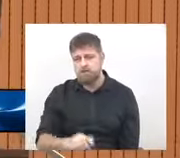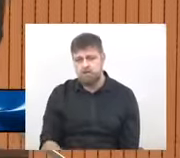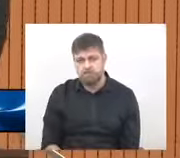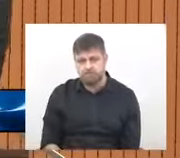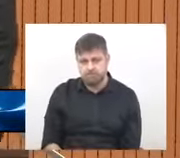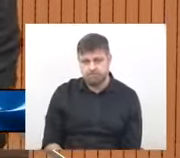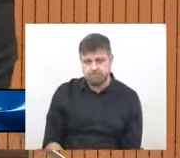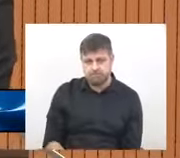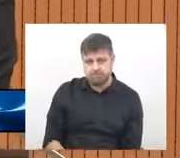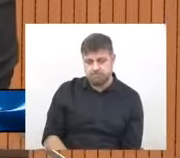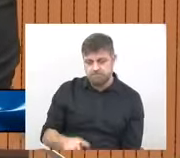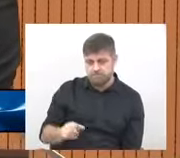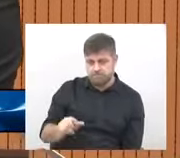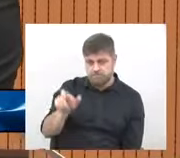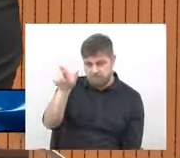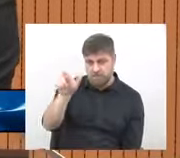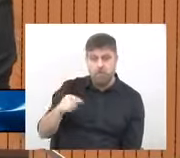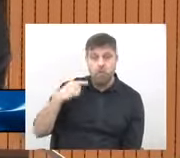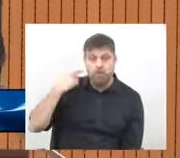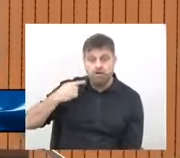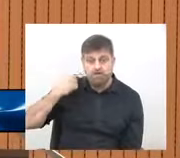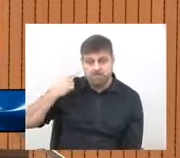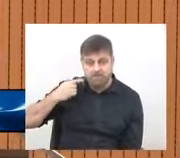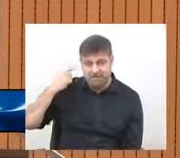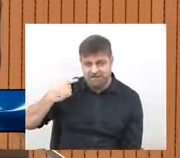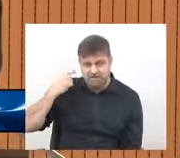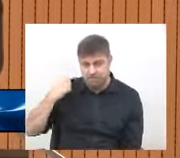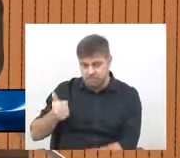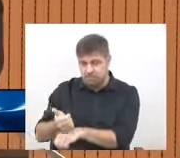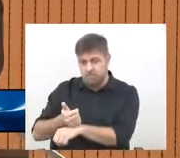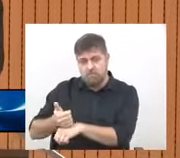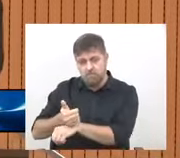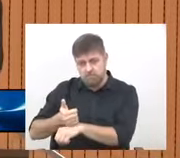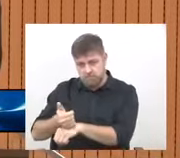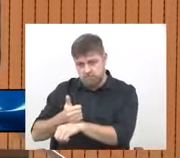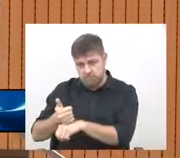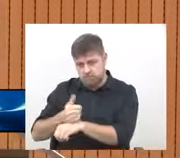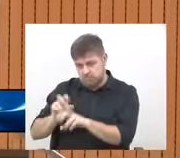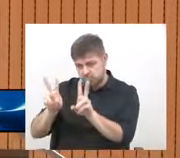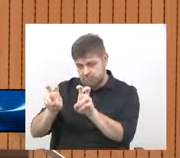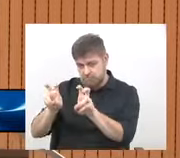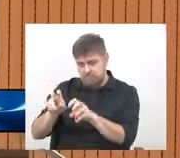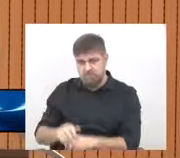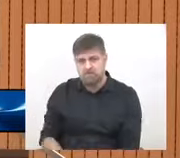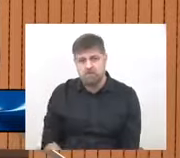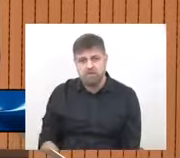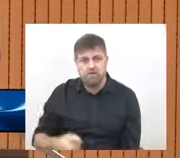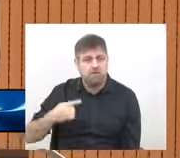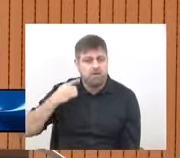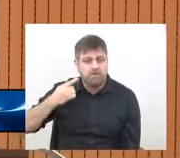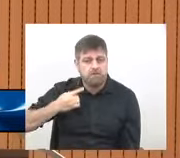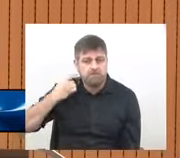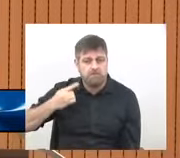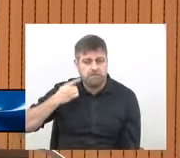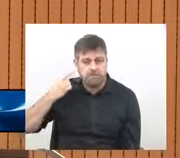figura do advogado na sociedade, vereador Flores, o advogado tem